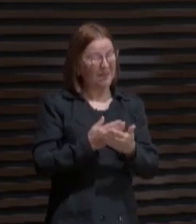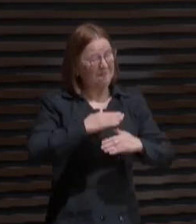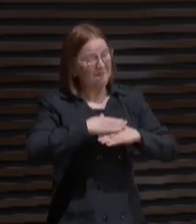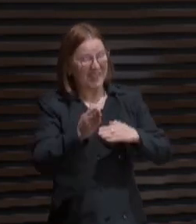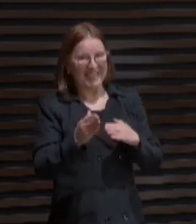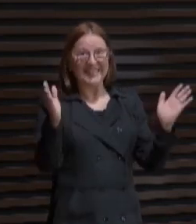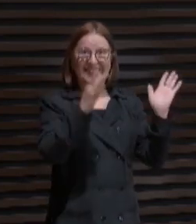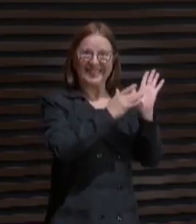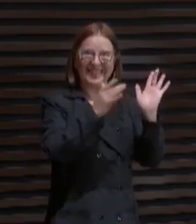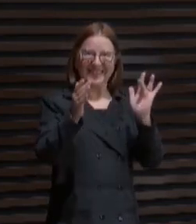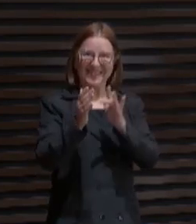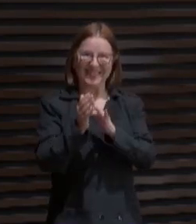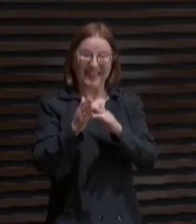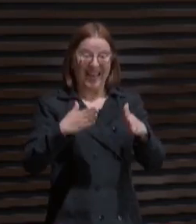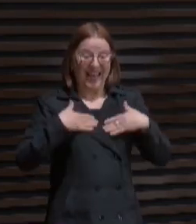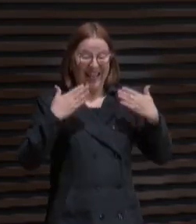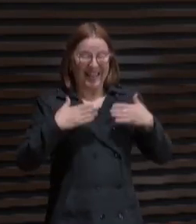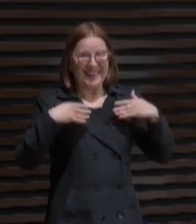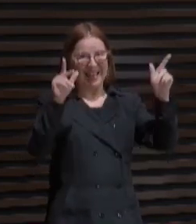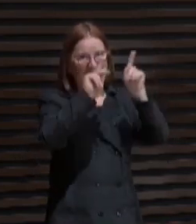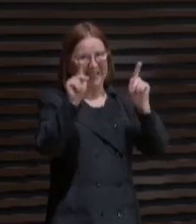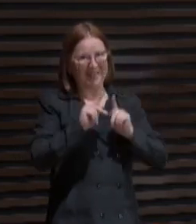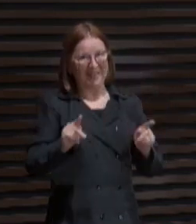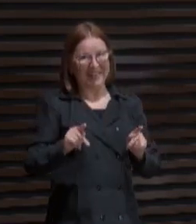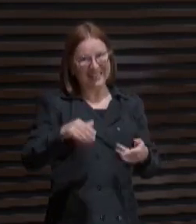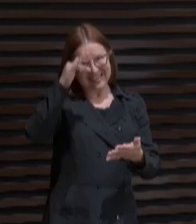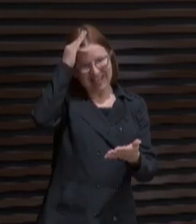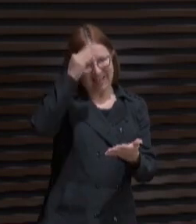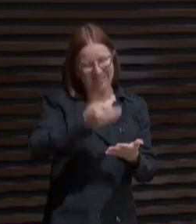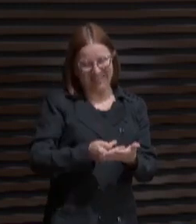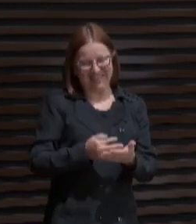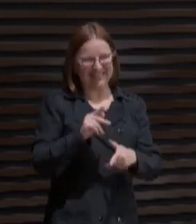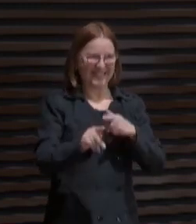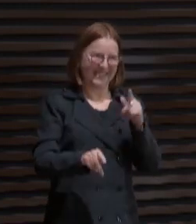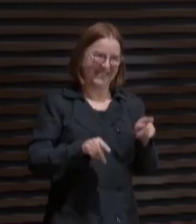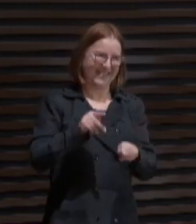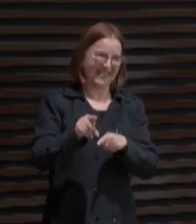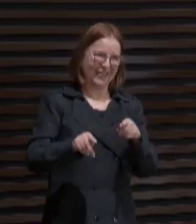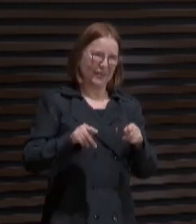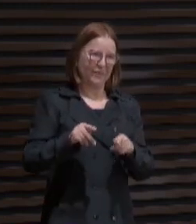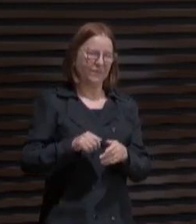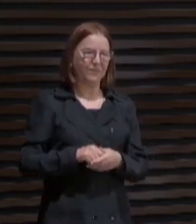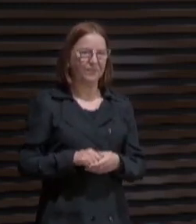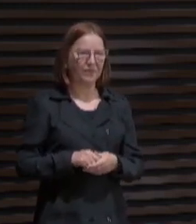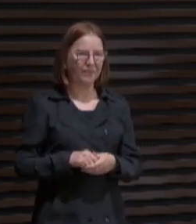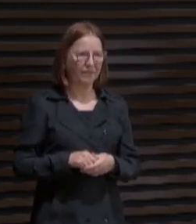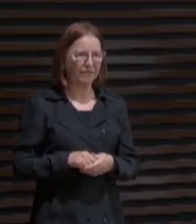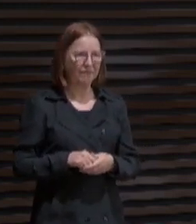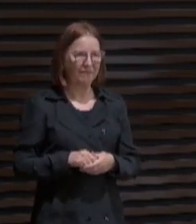a alegria, a paz e a fé dos homens. Vamos então